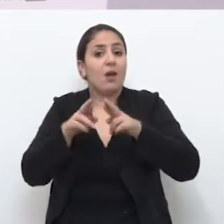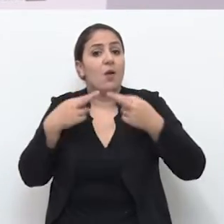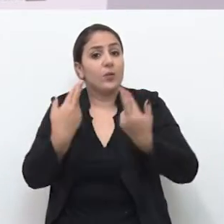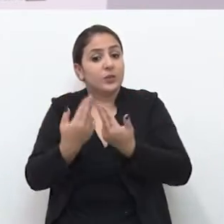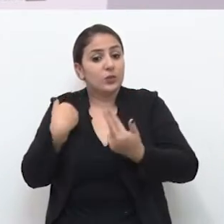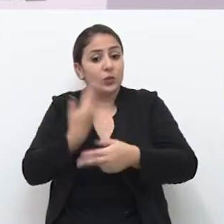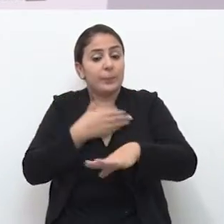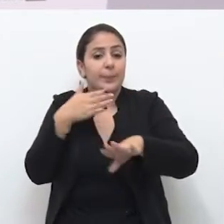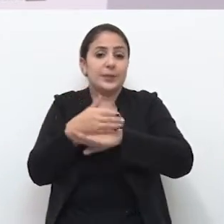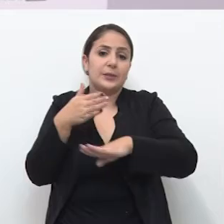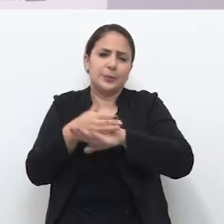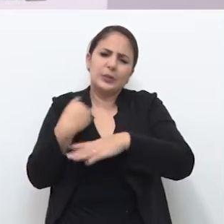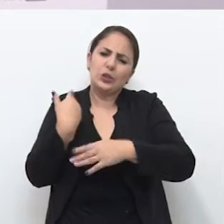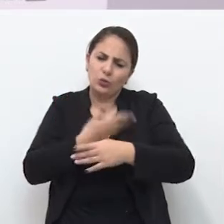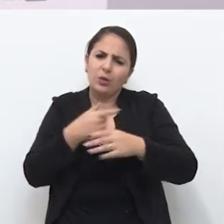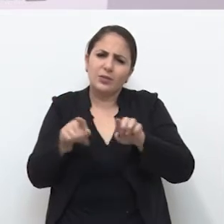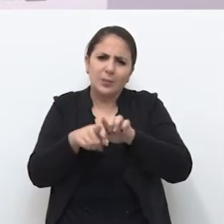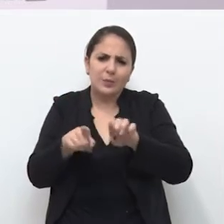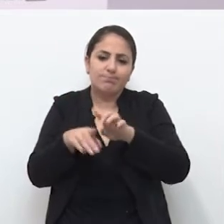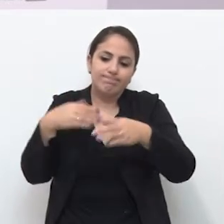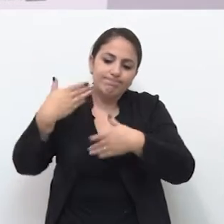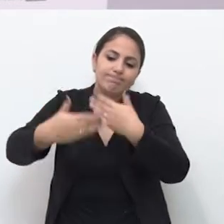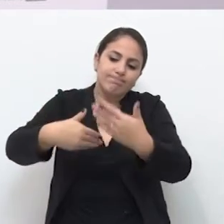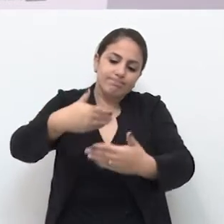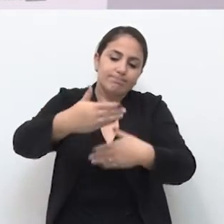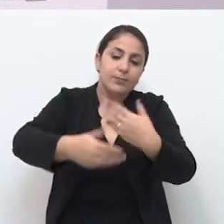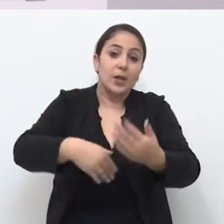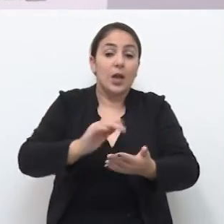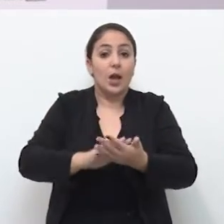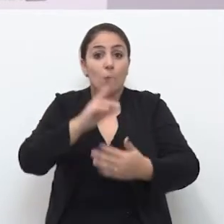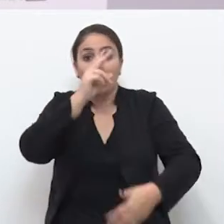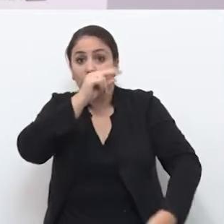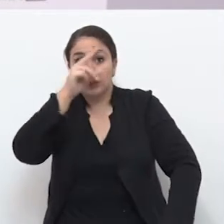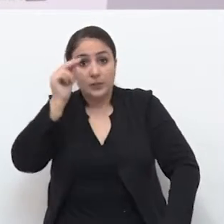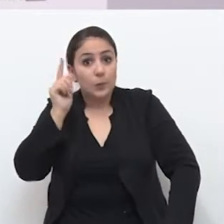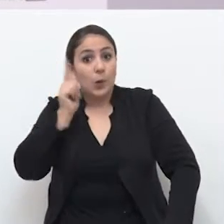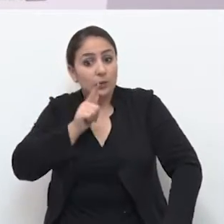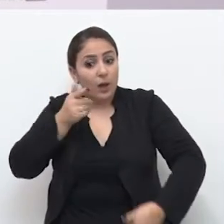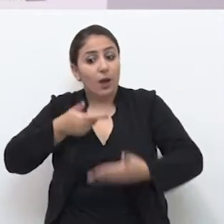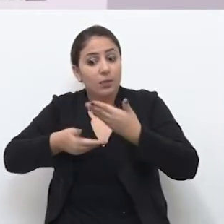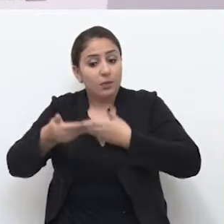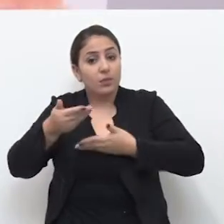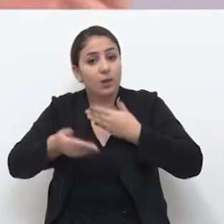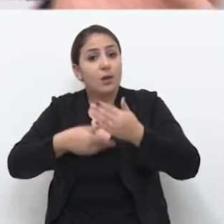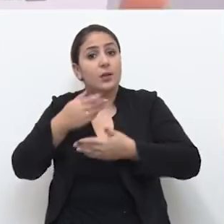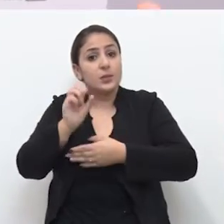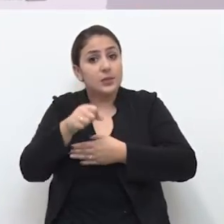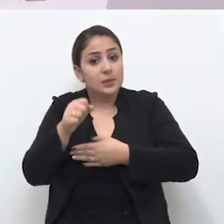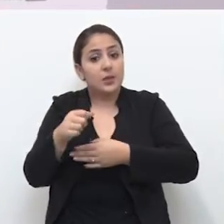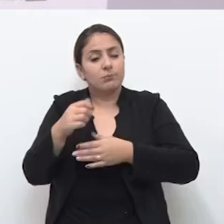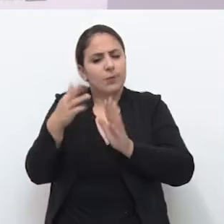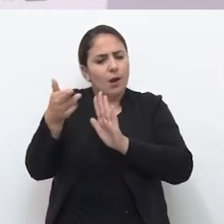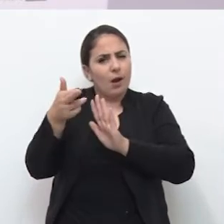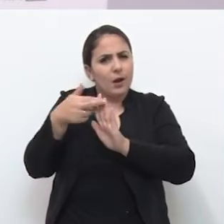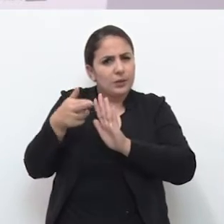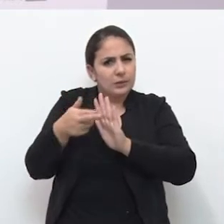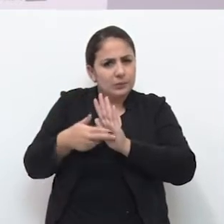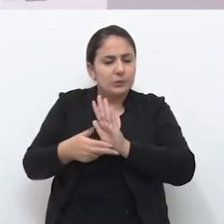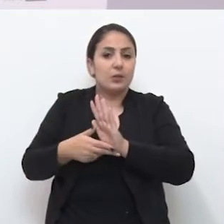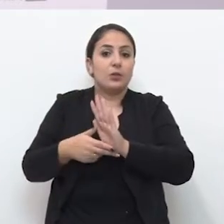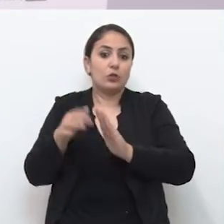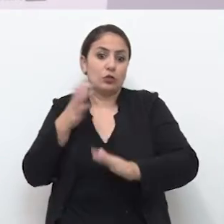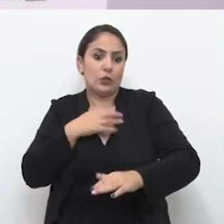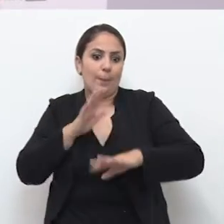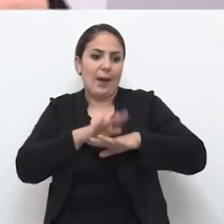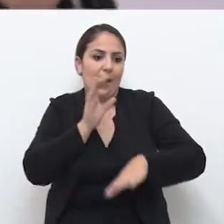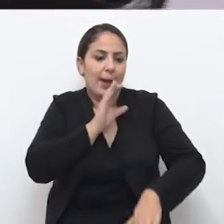das reuniões que nós participamos e que nós vamos encaminhando. E que o Poder Executivo vai atendendo conforme o seu cronograma, uma hora